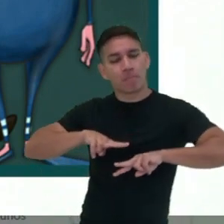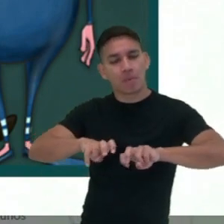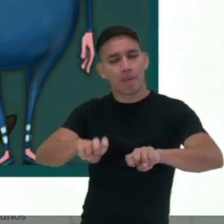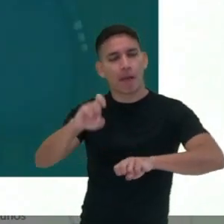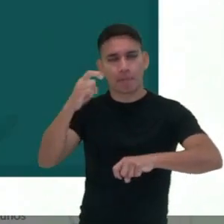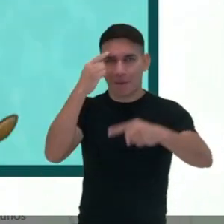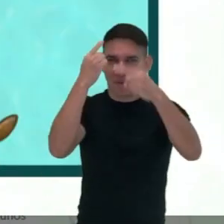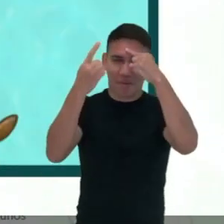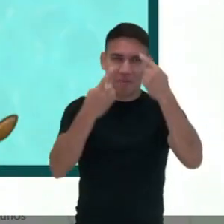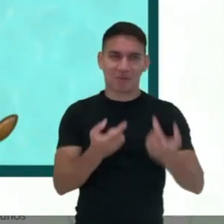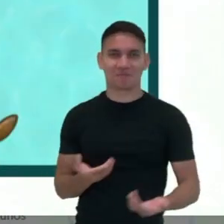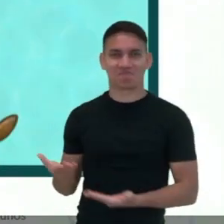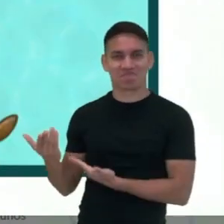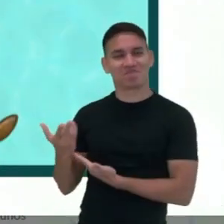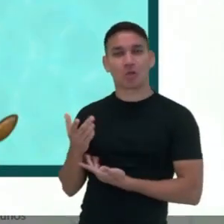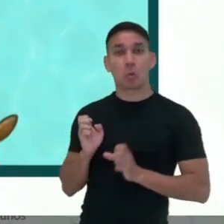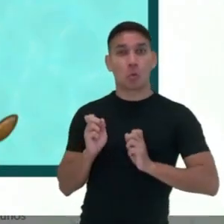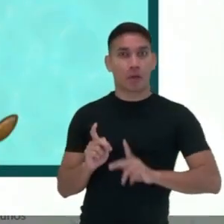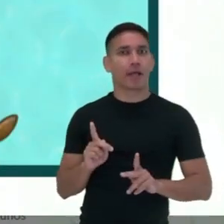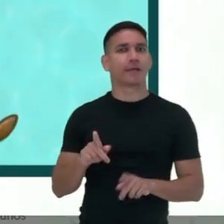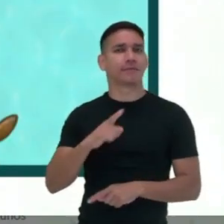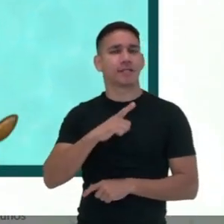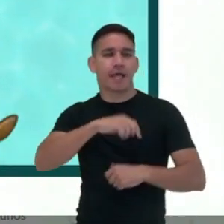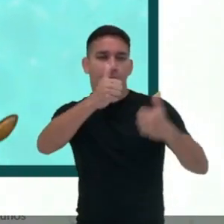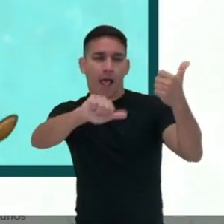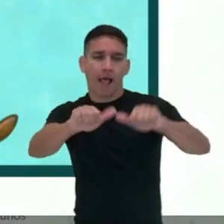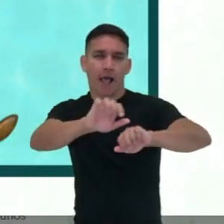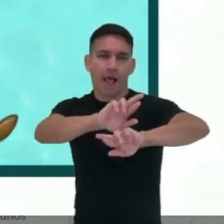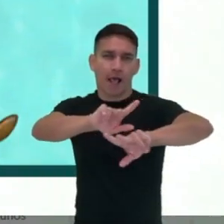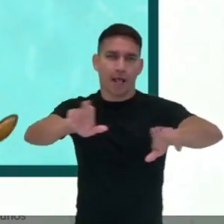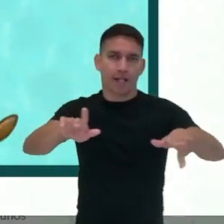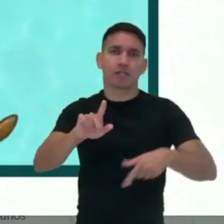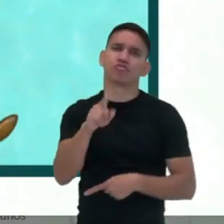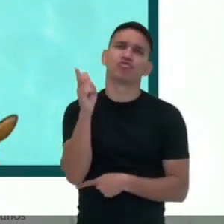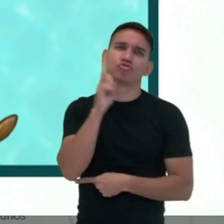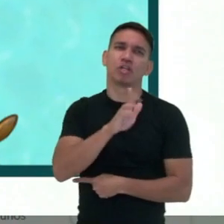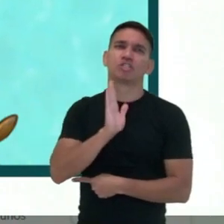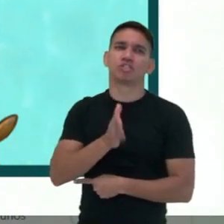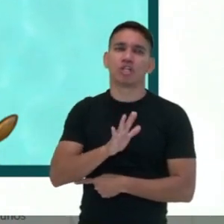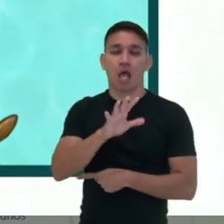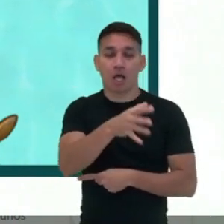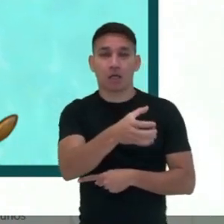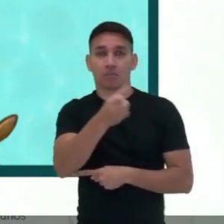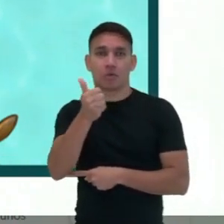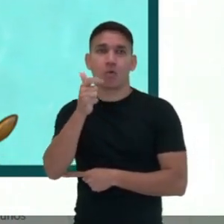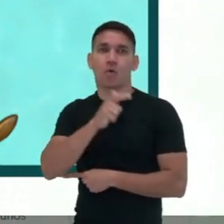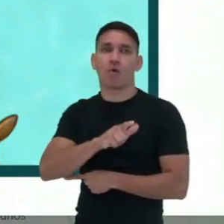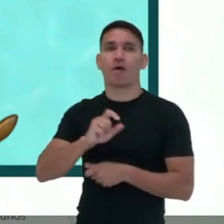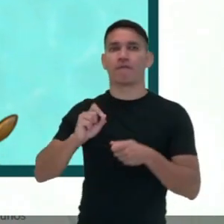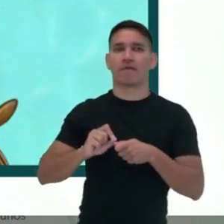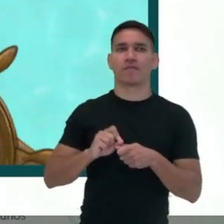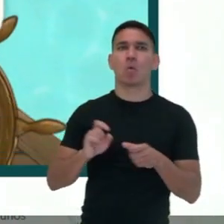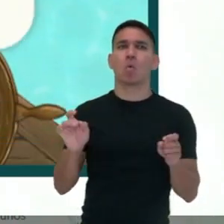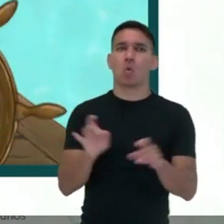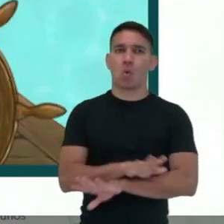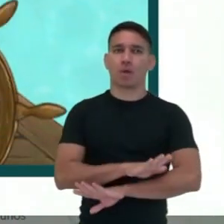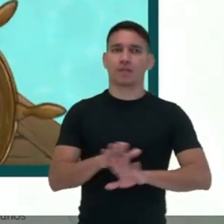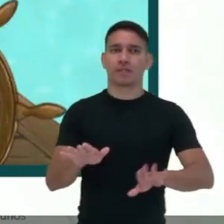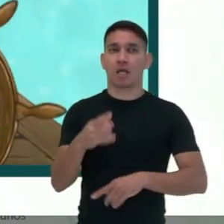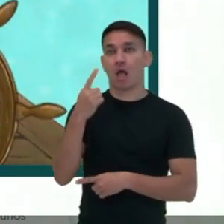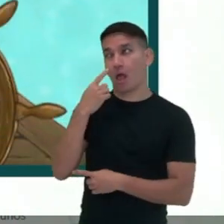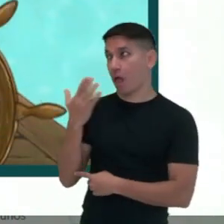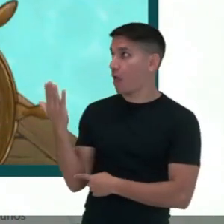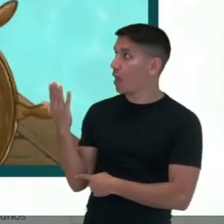ideias, tá? Com mais tempo, você consegue ir analisando cada uma. Então, você já foi lá e resgatou, tá vendo ali? Apareceu, né? Olha lá, você foi